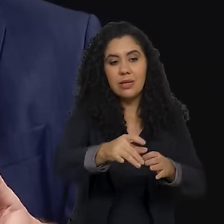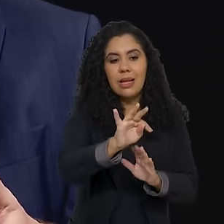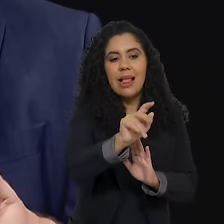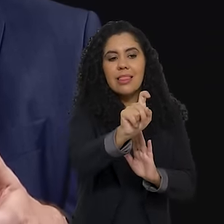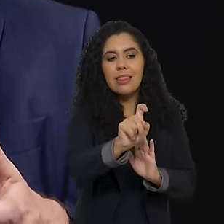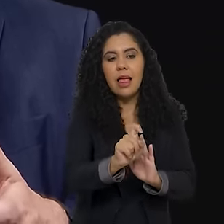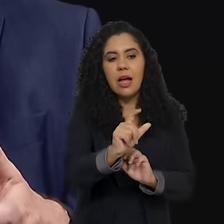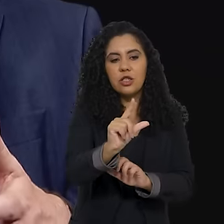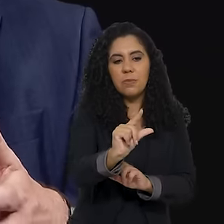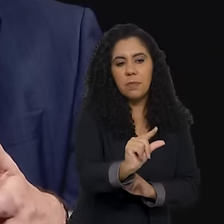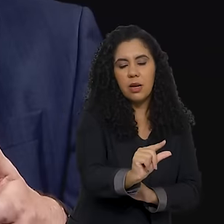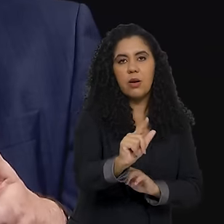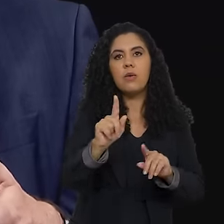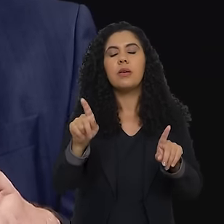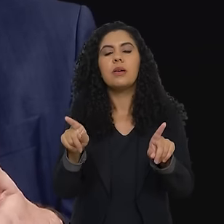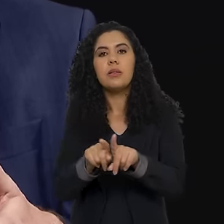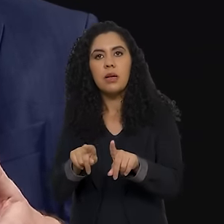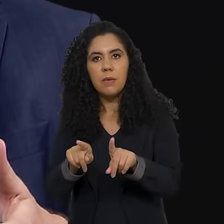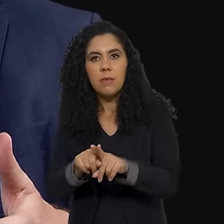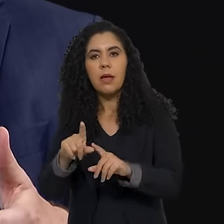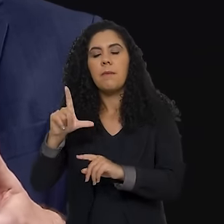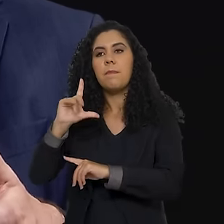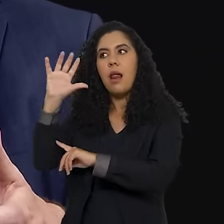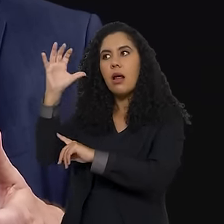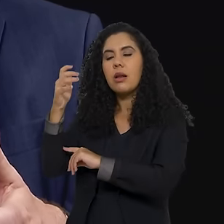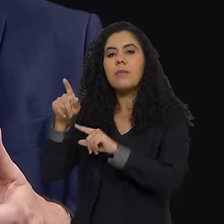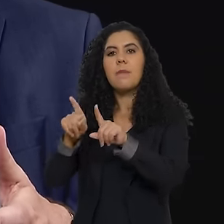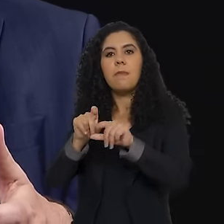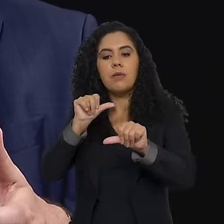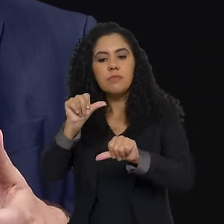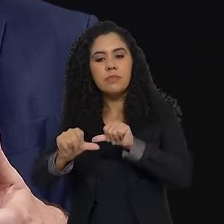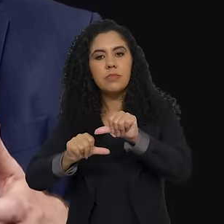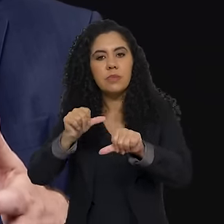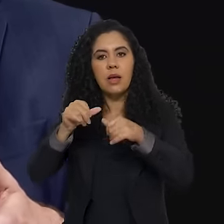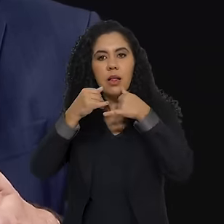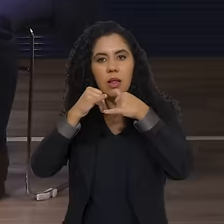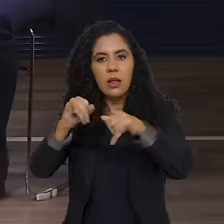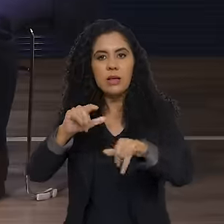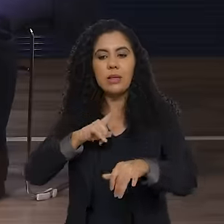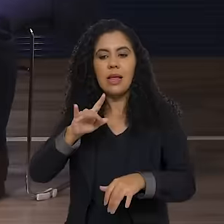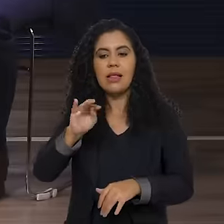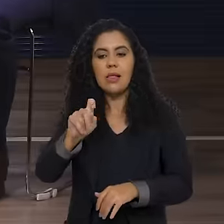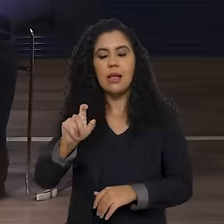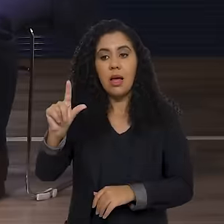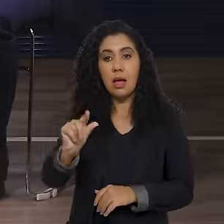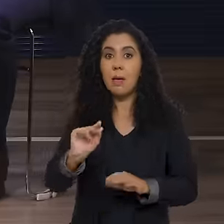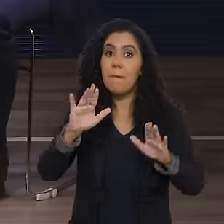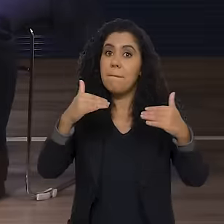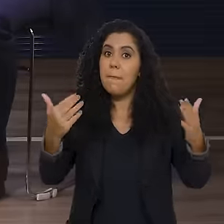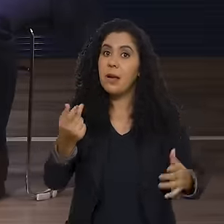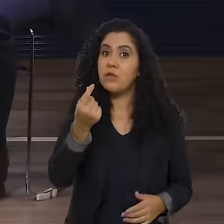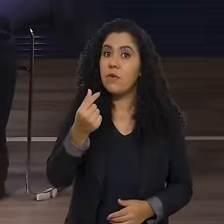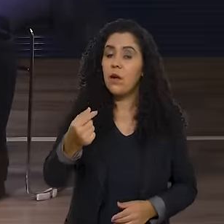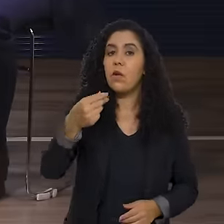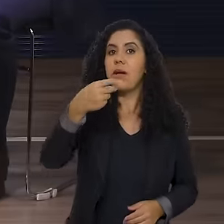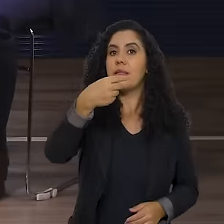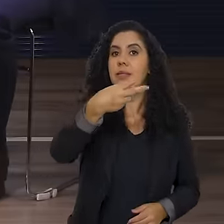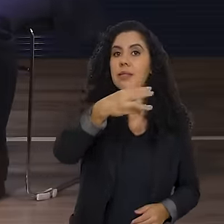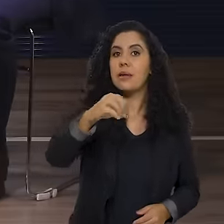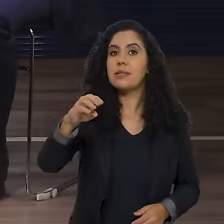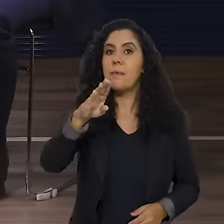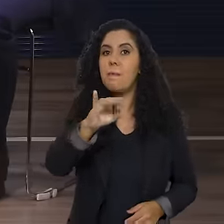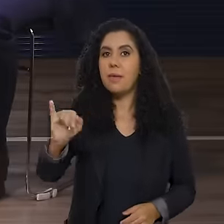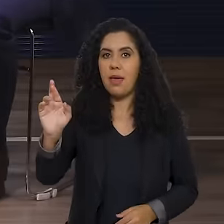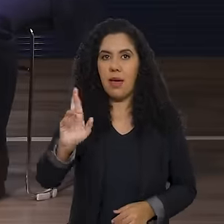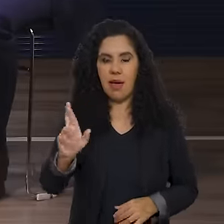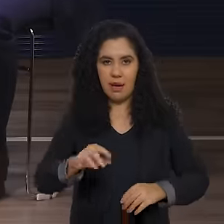taxas mais baixas e fundo clima também para transição energética com taxas mais baixas. Mas a gente está falando de 300 bilhões de